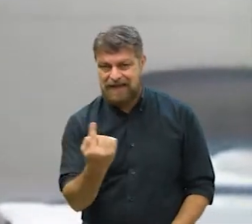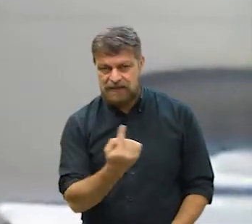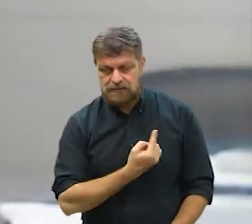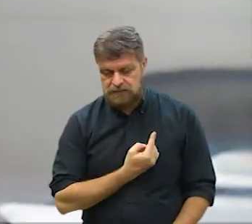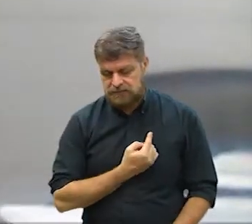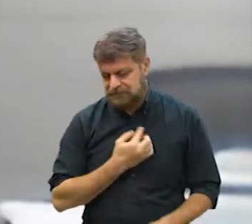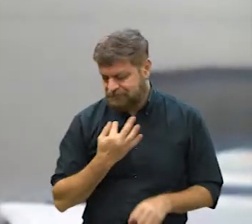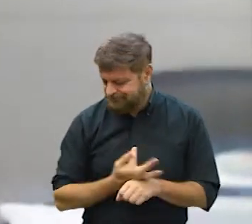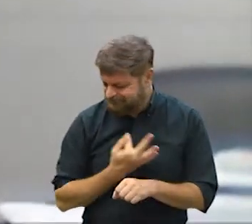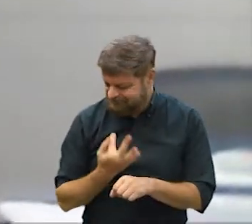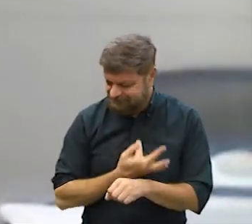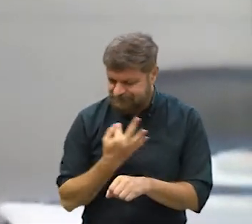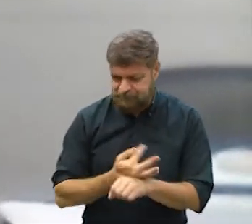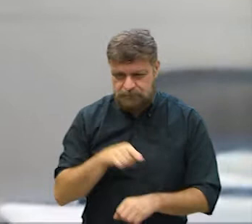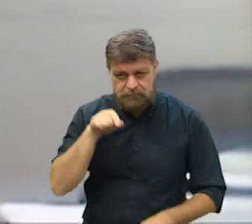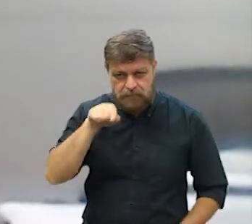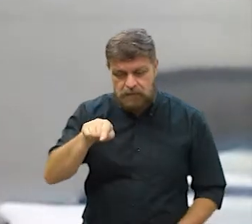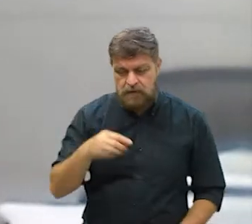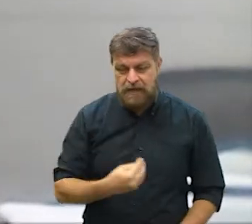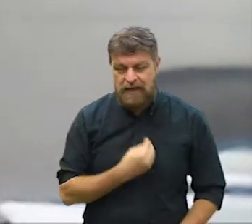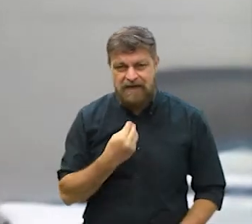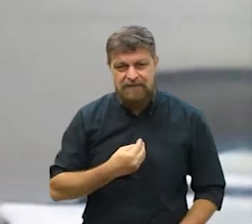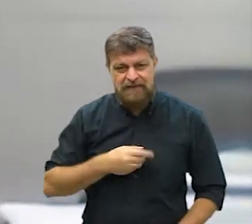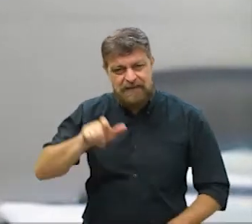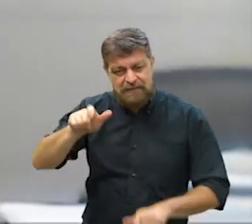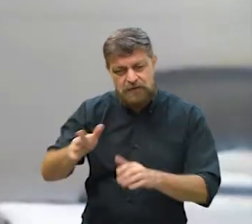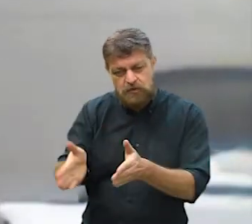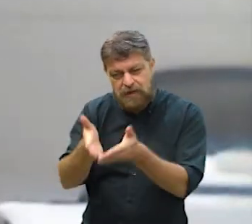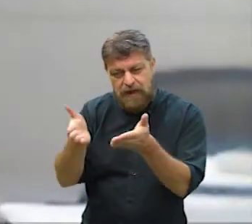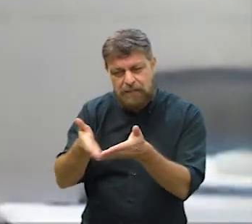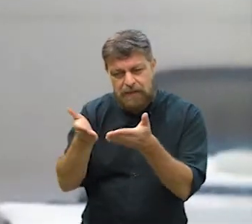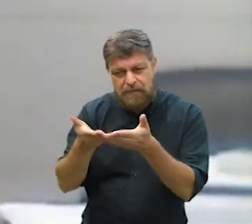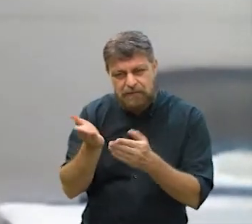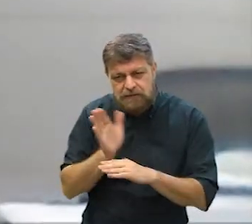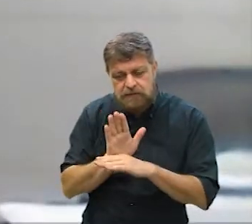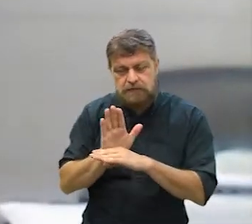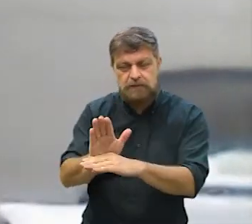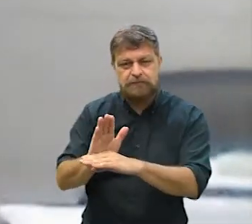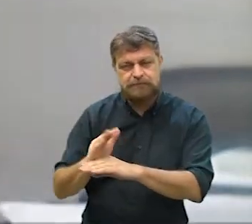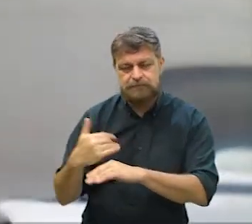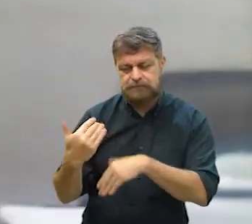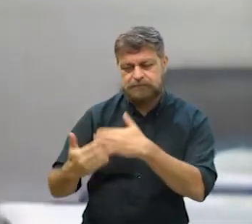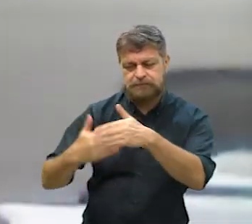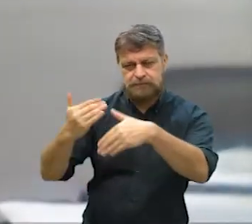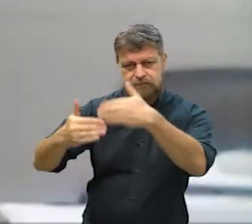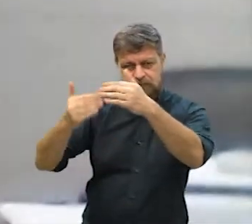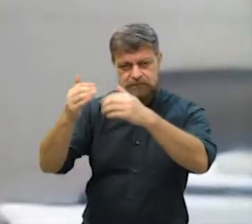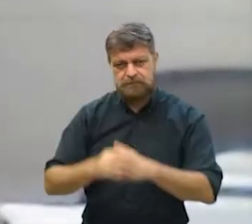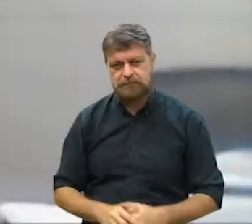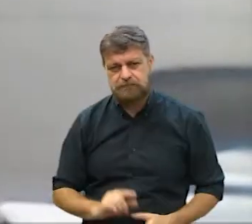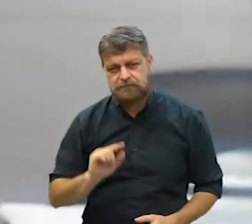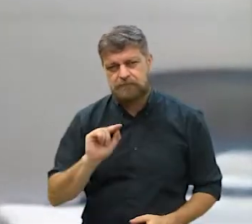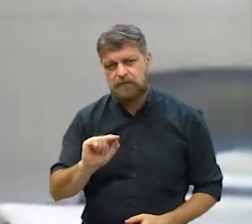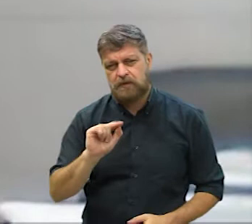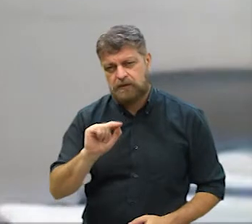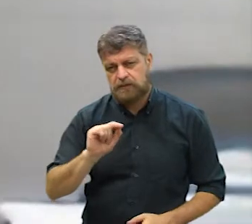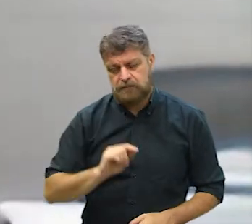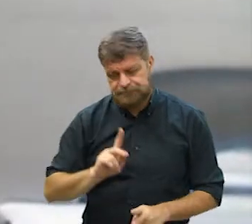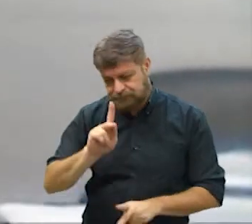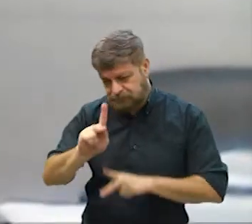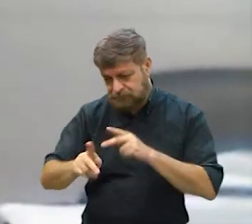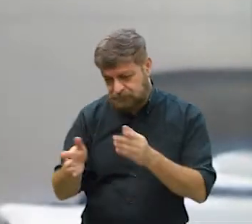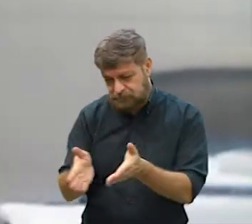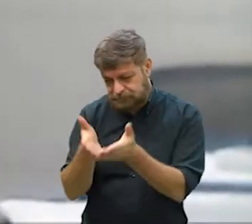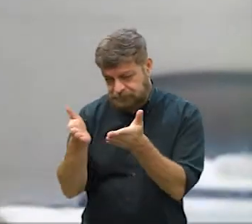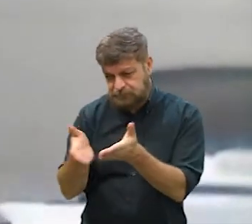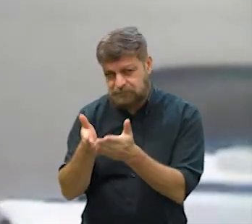nos virar para melhorar, para avançar, para fazer com que o máximo de